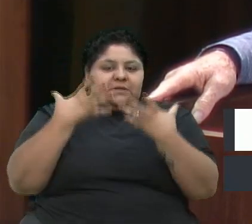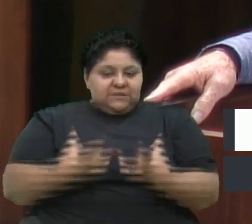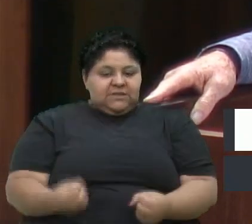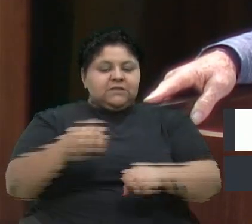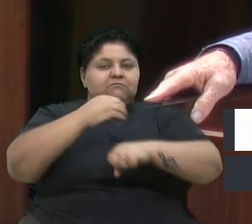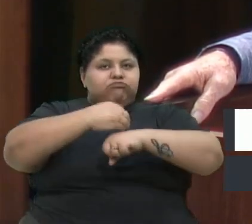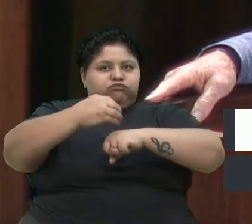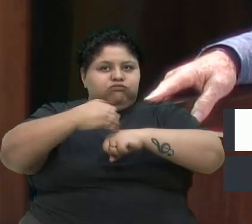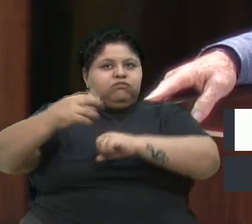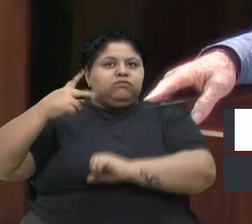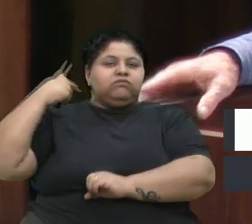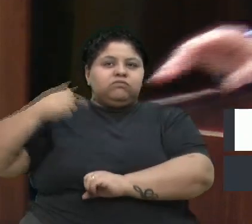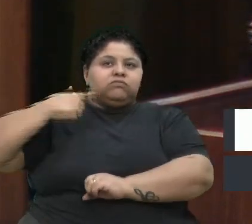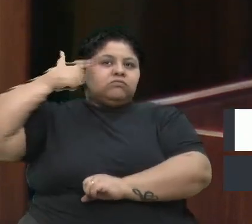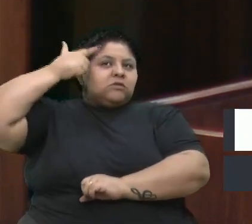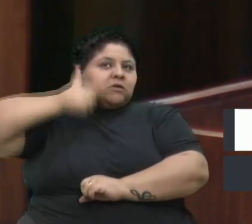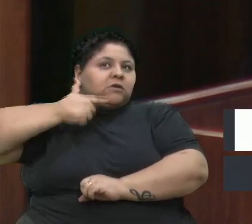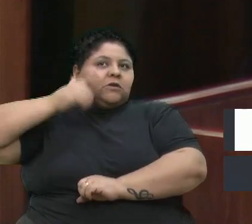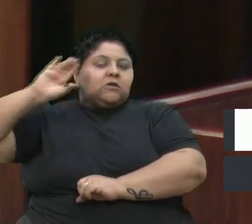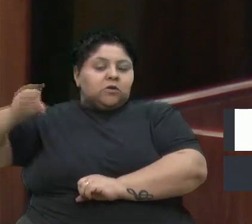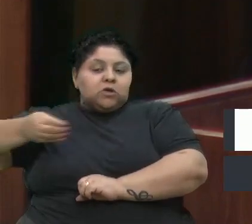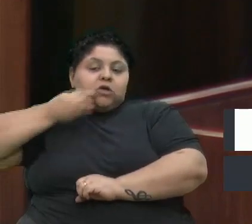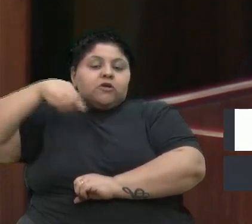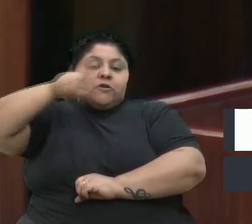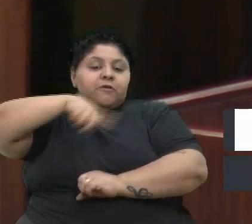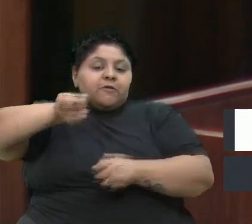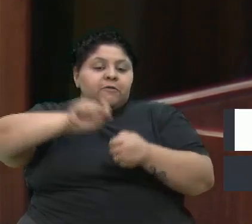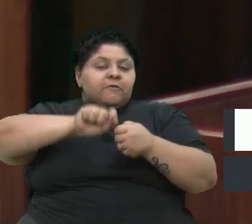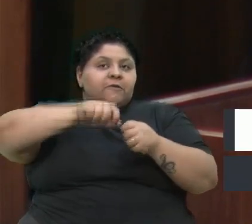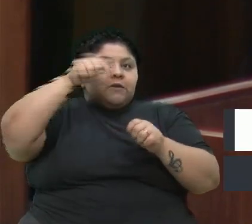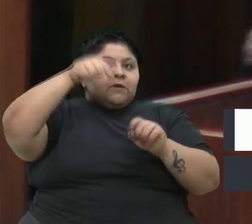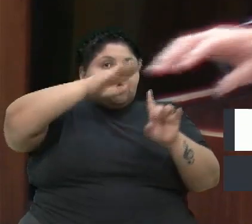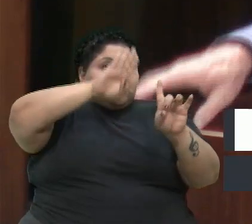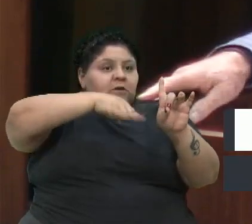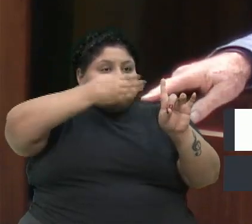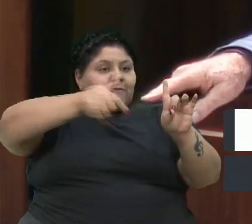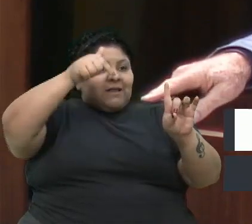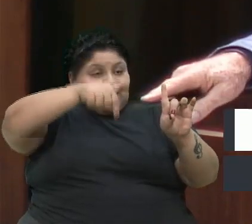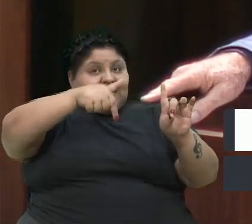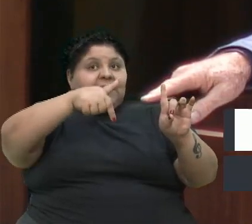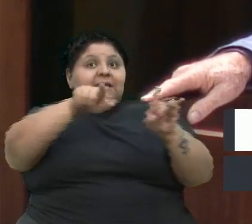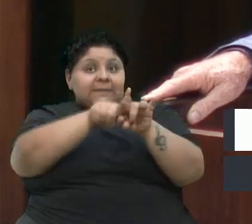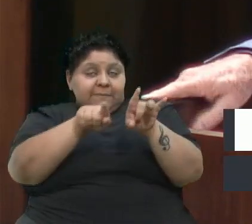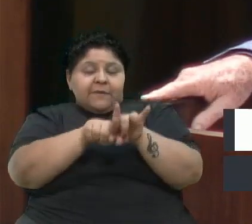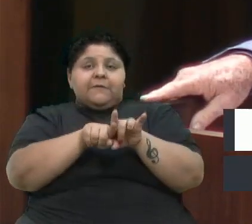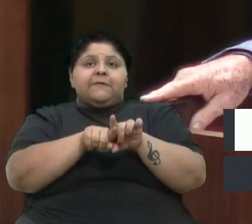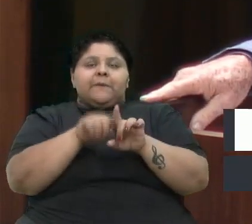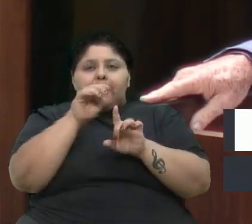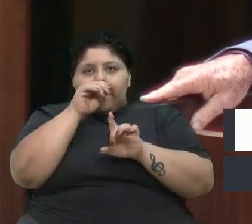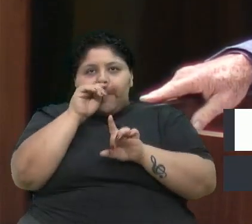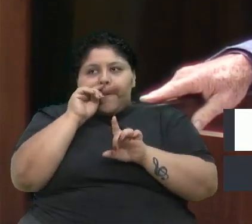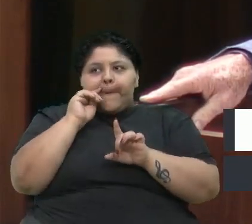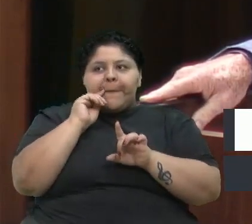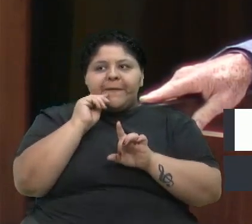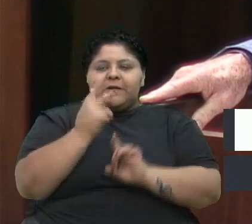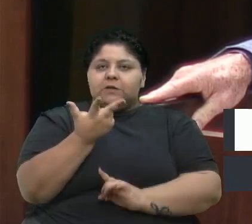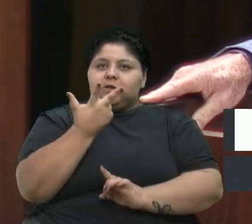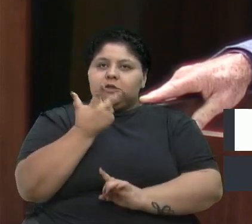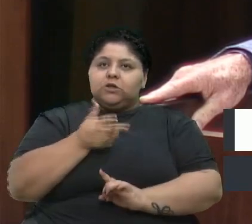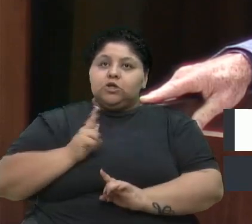vereador Lucas, oportunamente vamos fazer uma homenagem para ela aqui. No mesmo